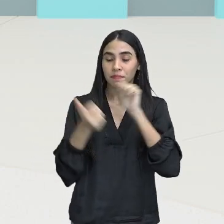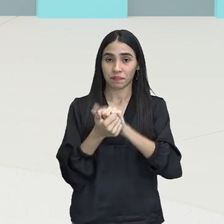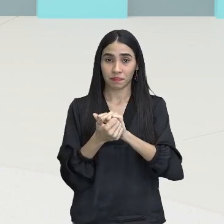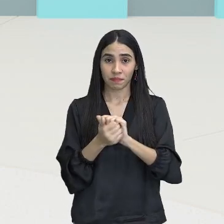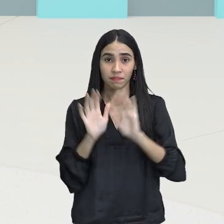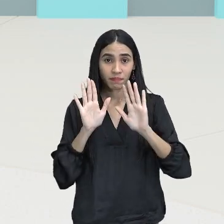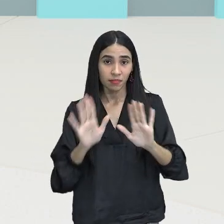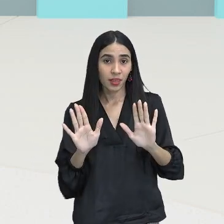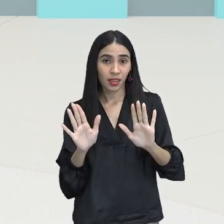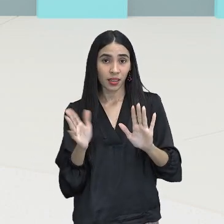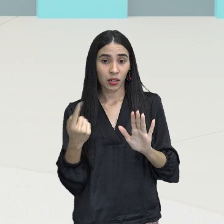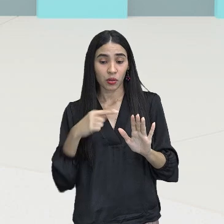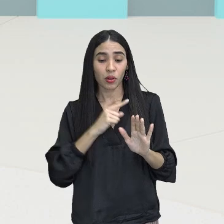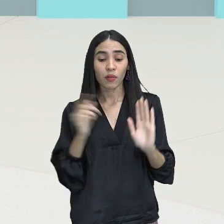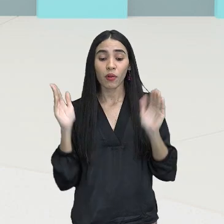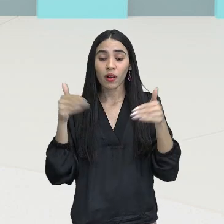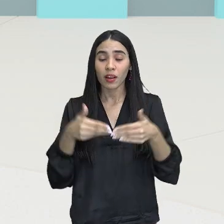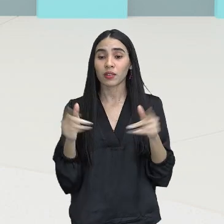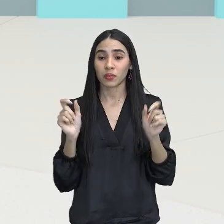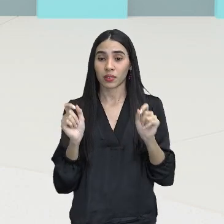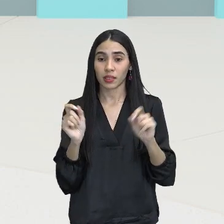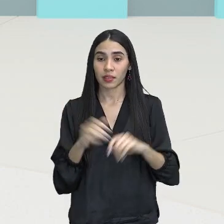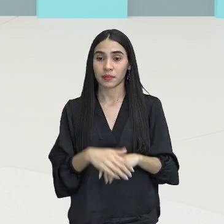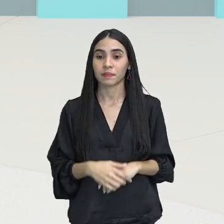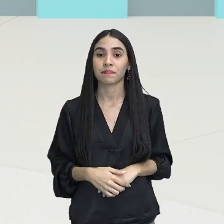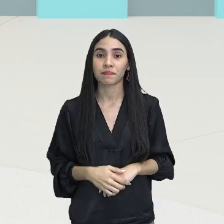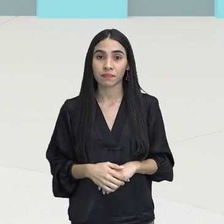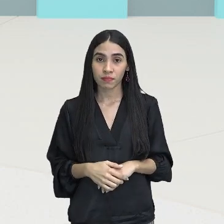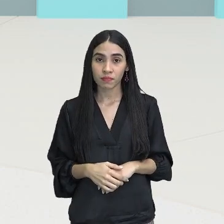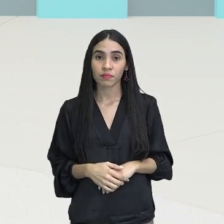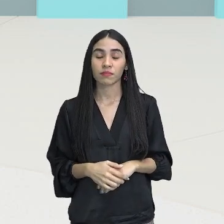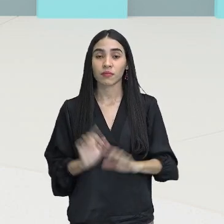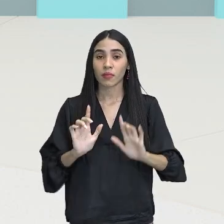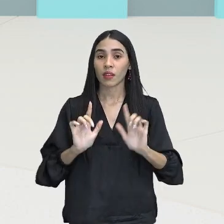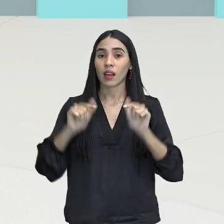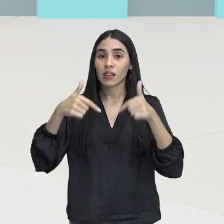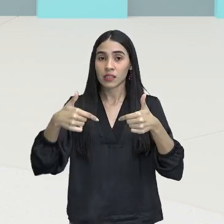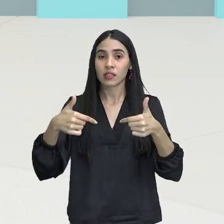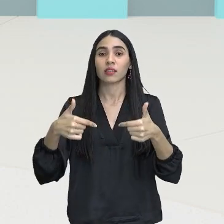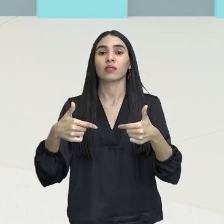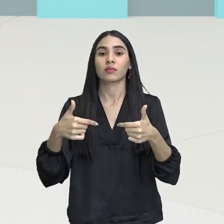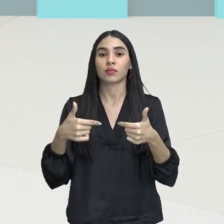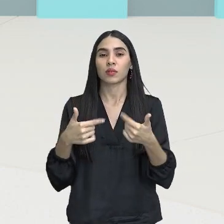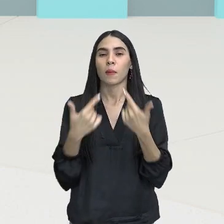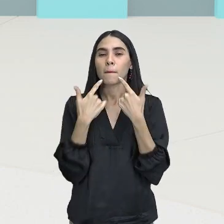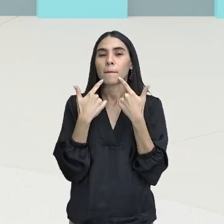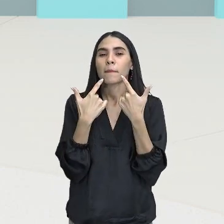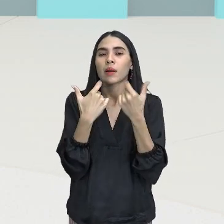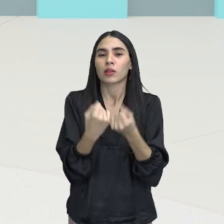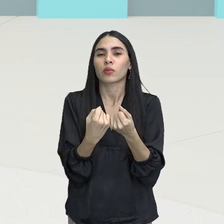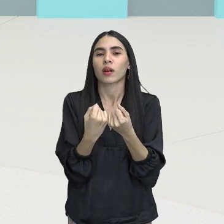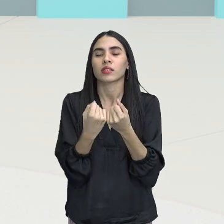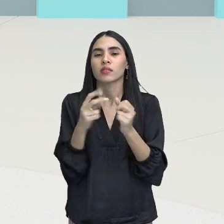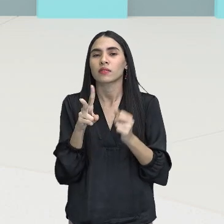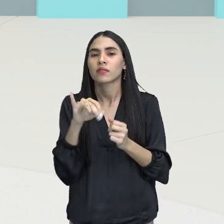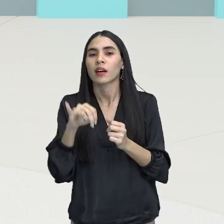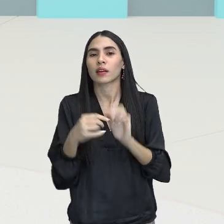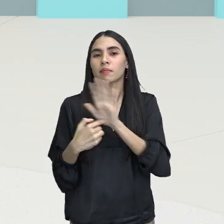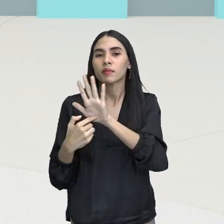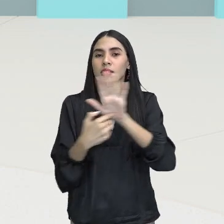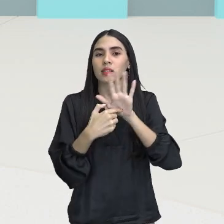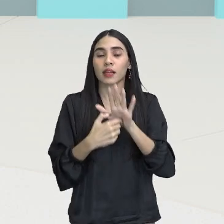Mas aqui estamos focando para essa manifestação de uma linguagem que vai trazer